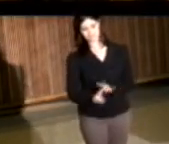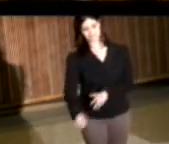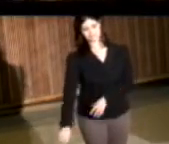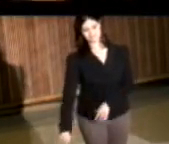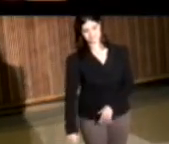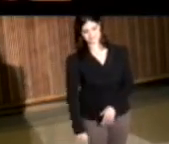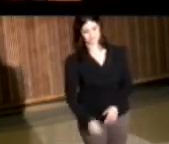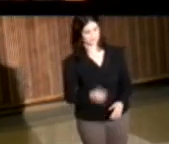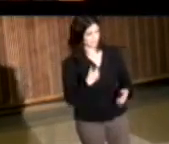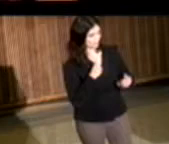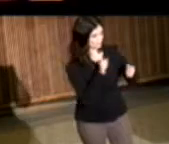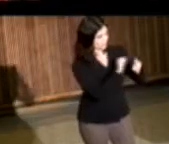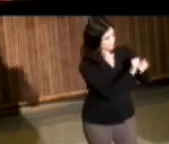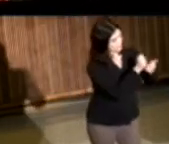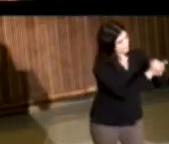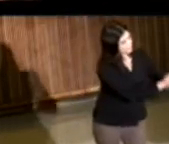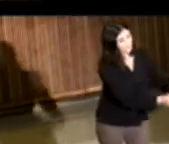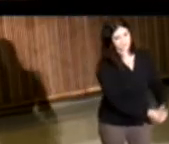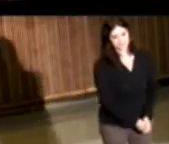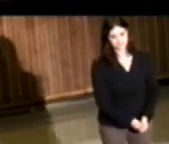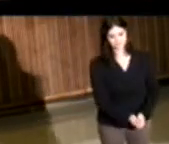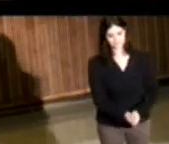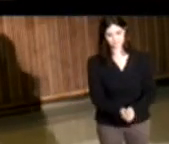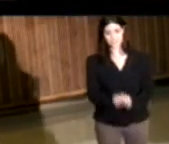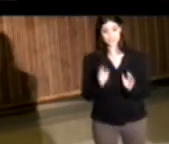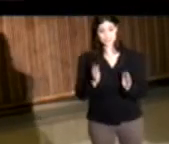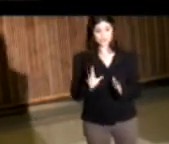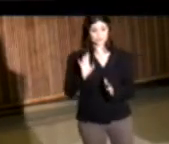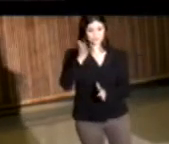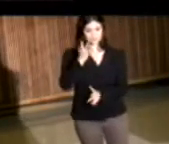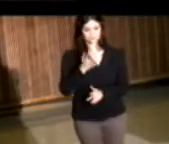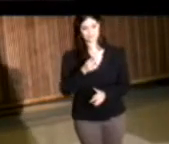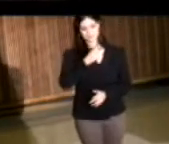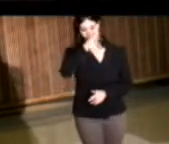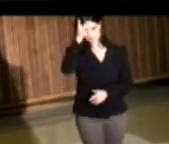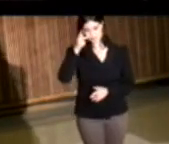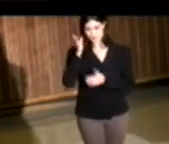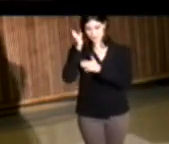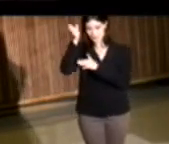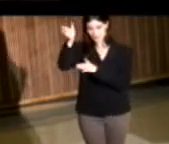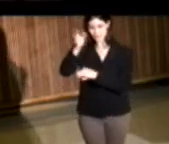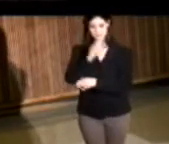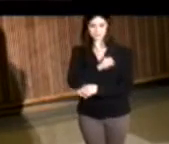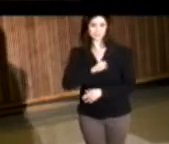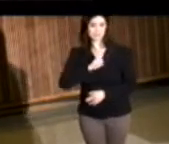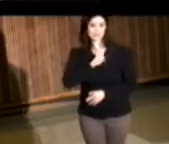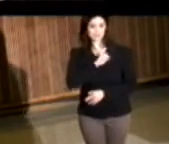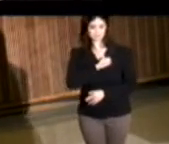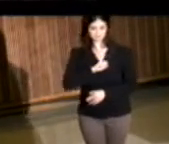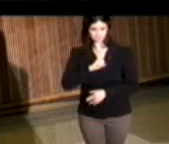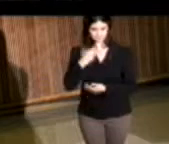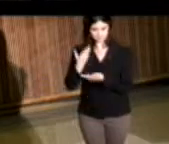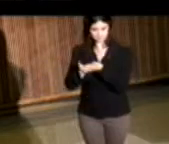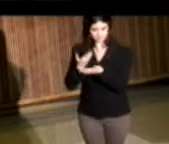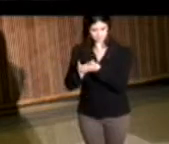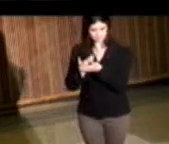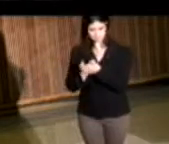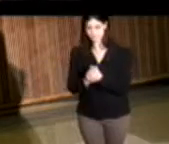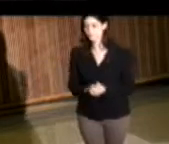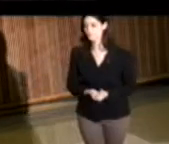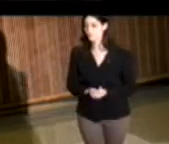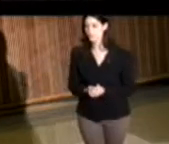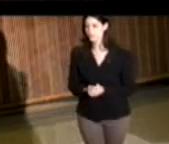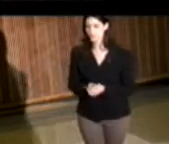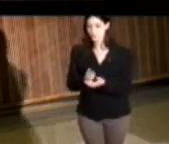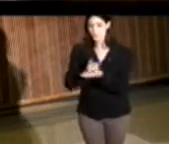Eu me lembro que eu estava no seminário e um dos professores do seminário começou a falar sobre coisas que tinham valor